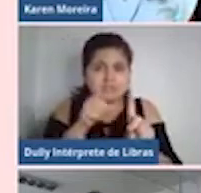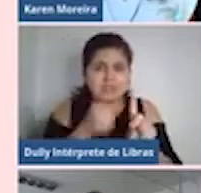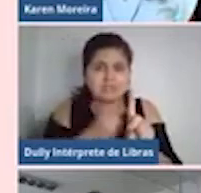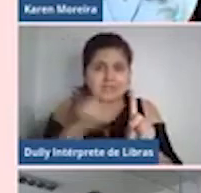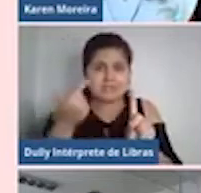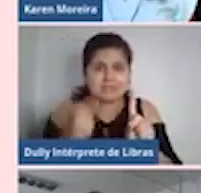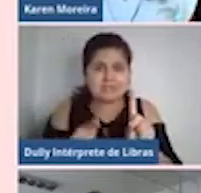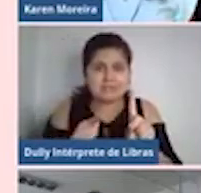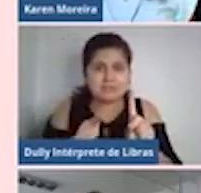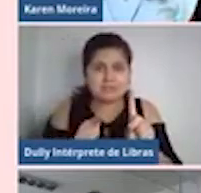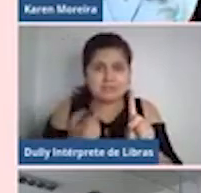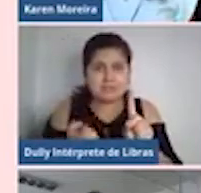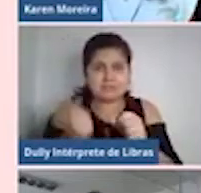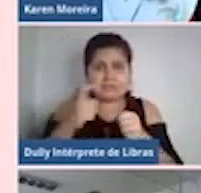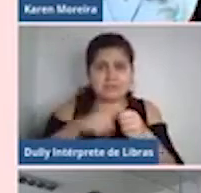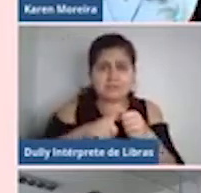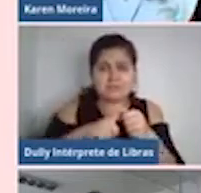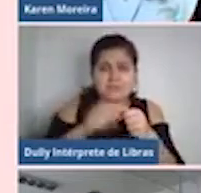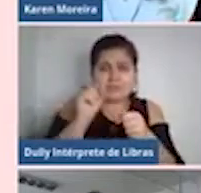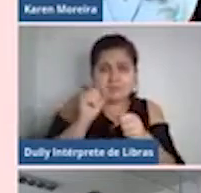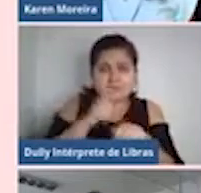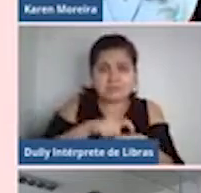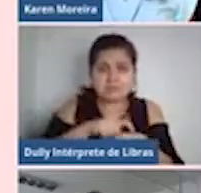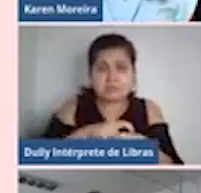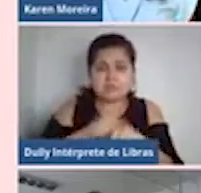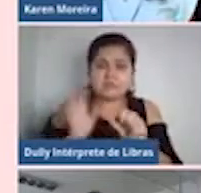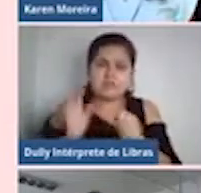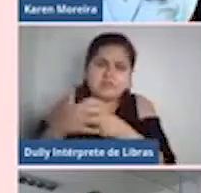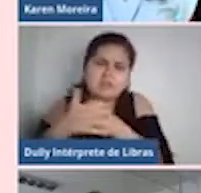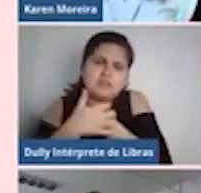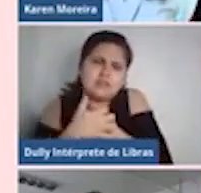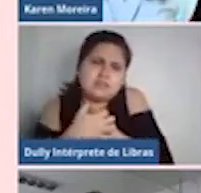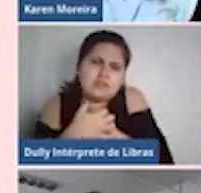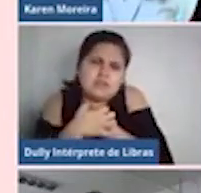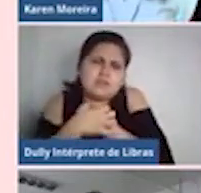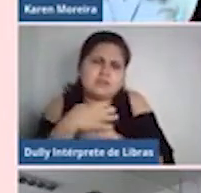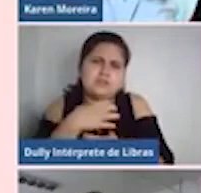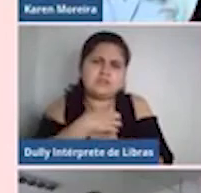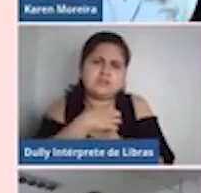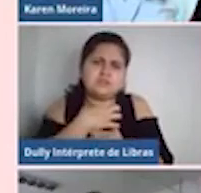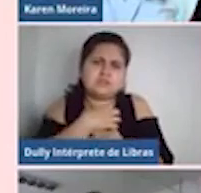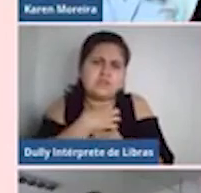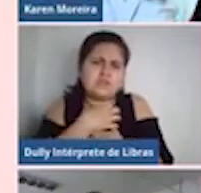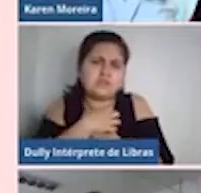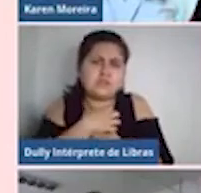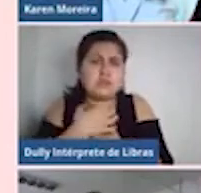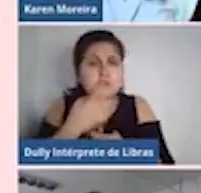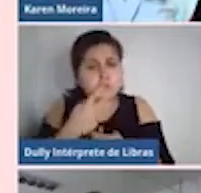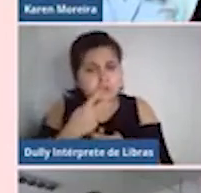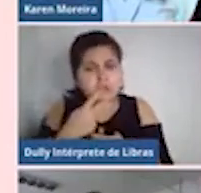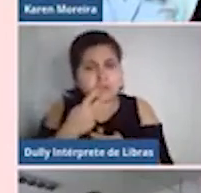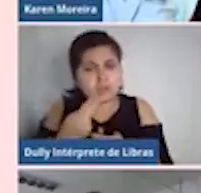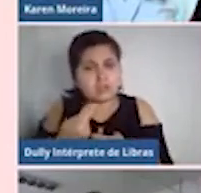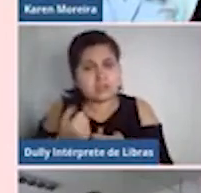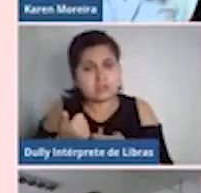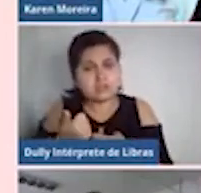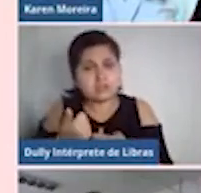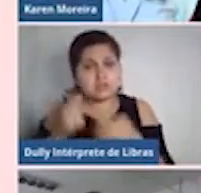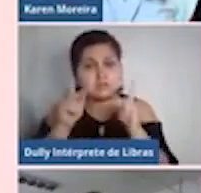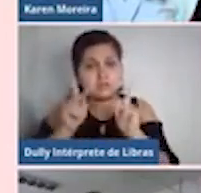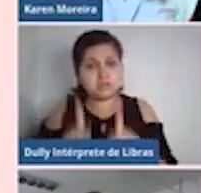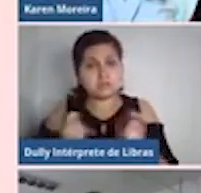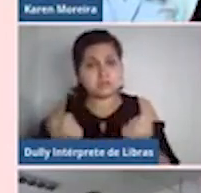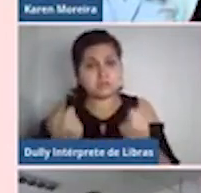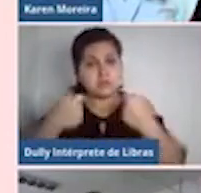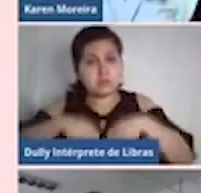de novo, que o recém tinha voltado. E ele me acolheu de uma forma, assim, dizendo que para pessoas